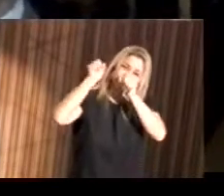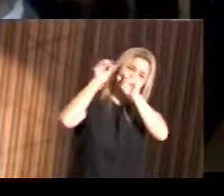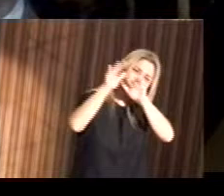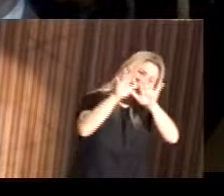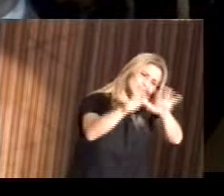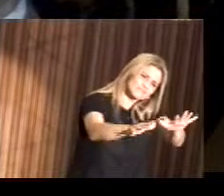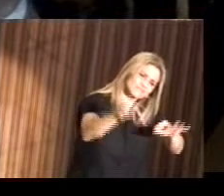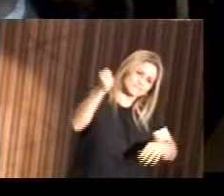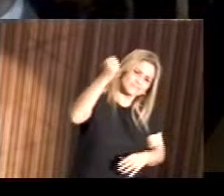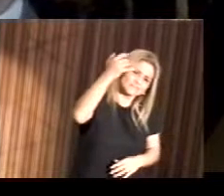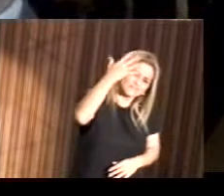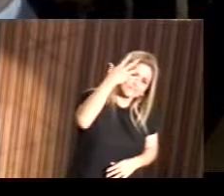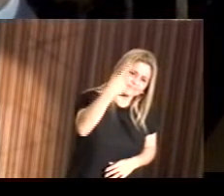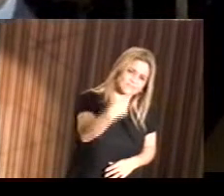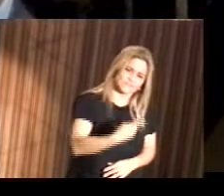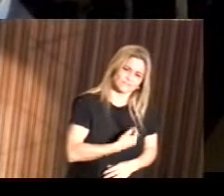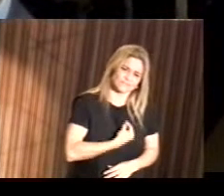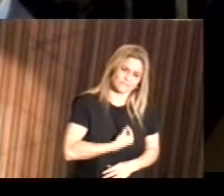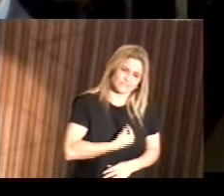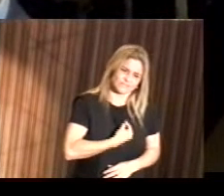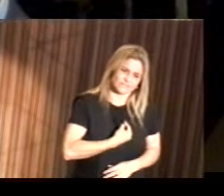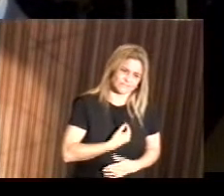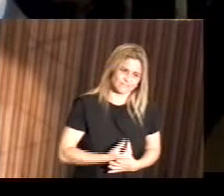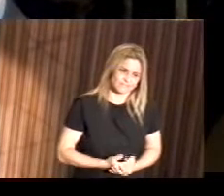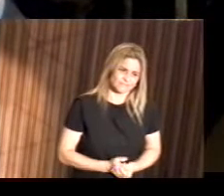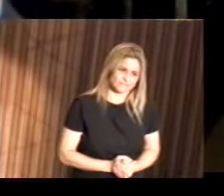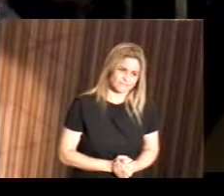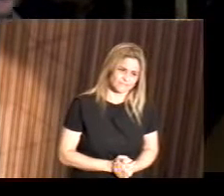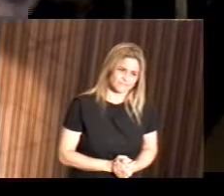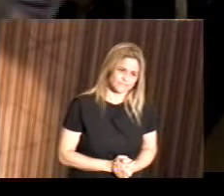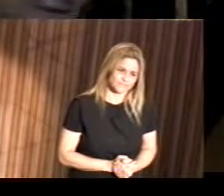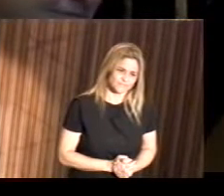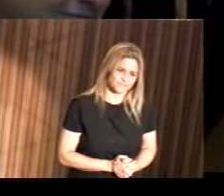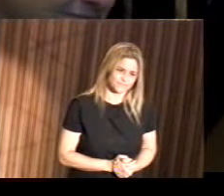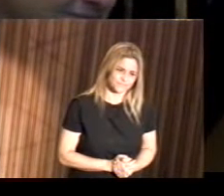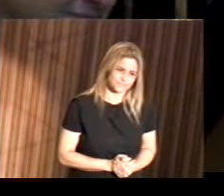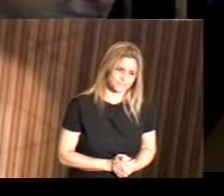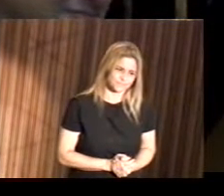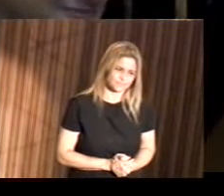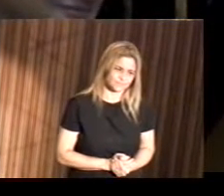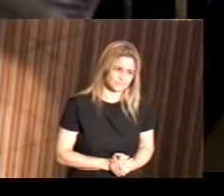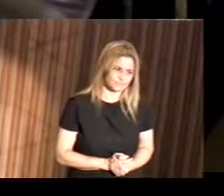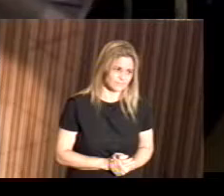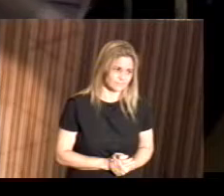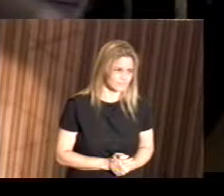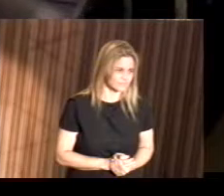graça de novo sobre a tua vida. Você está entendendo?